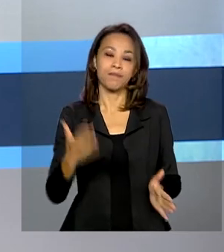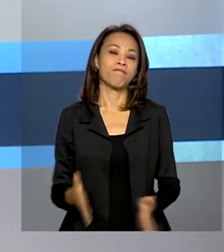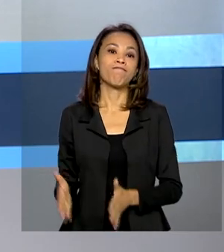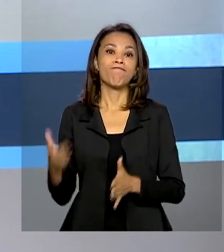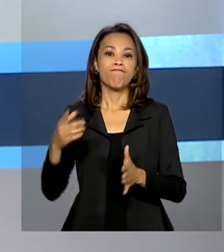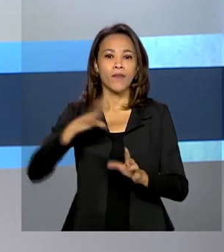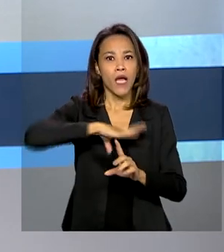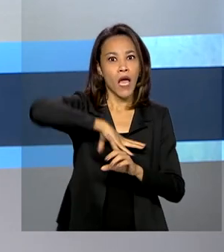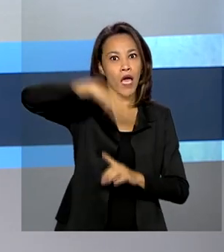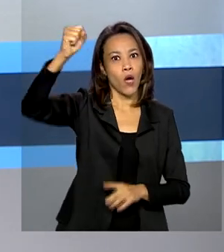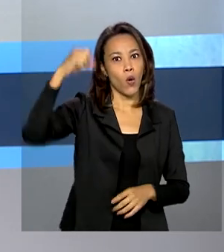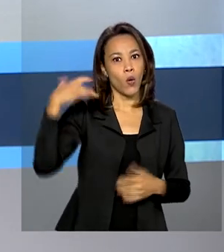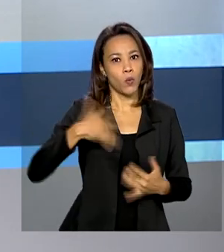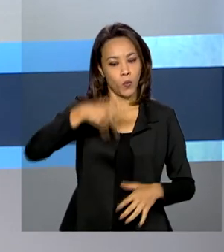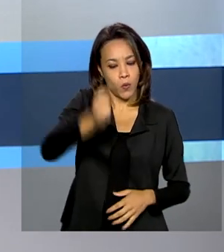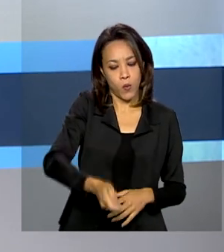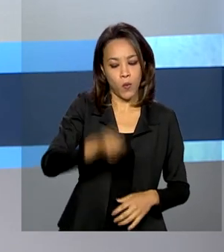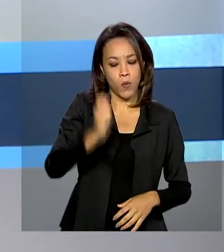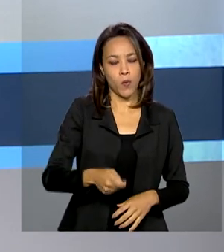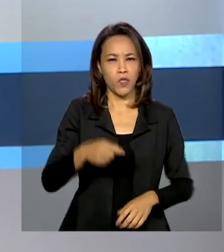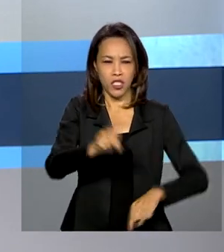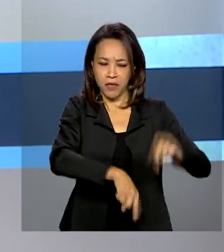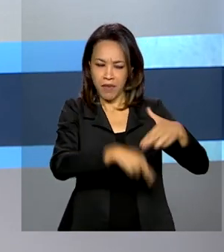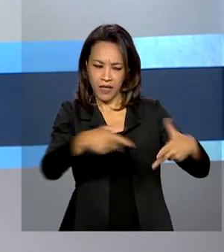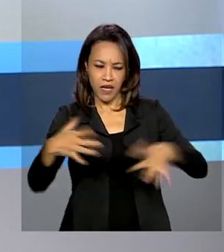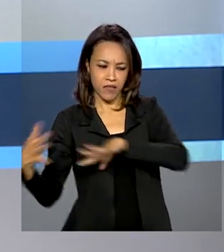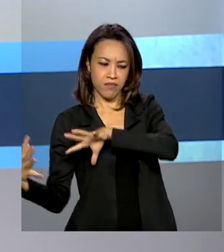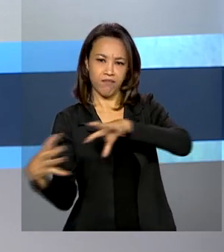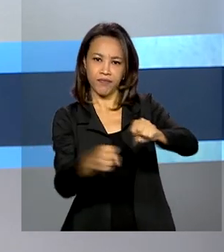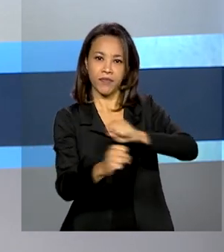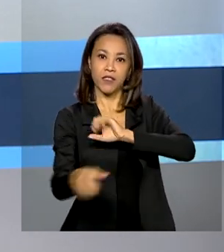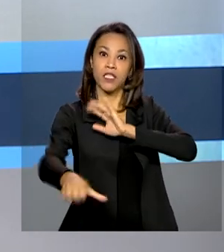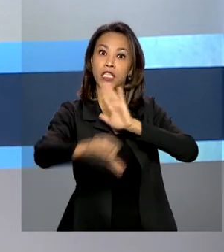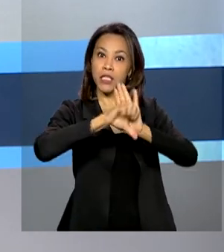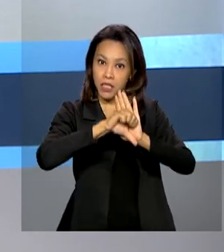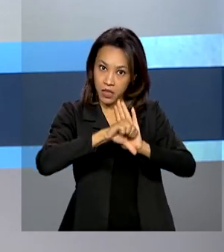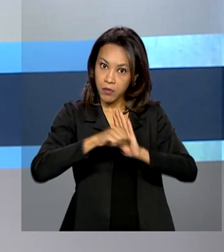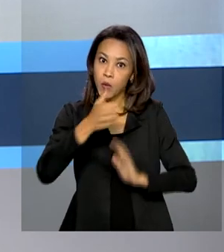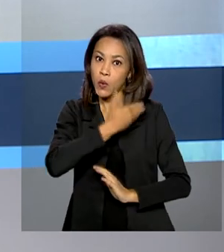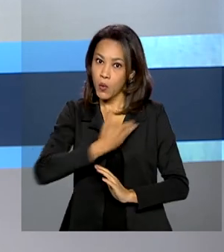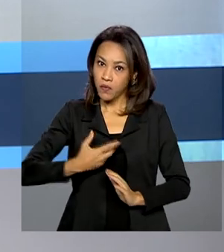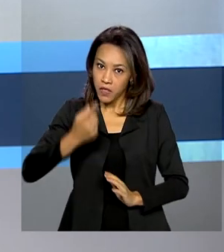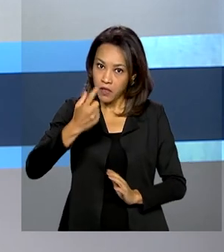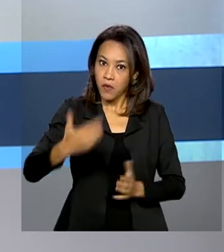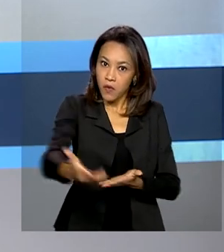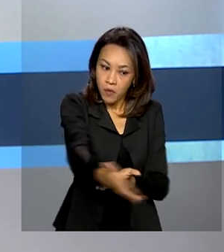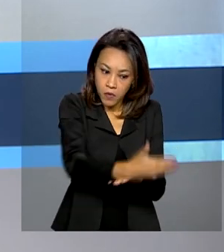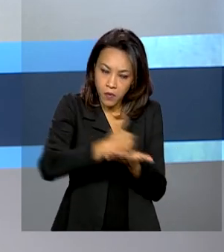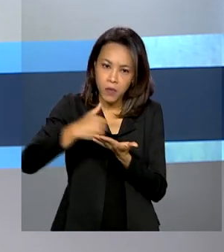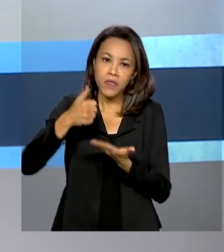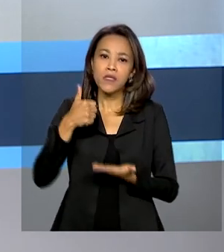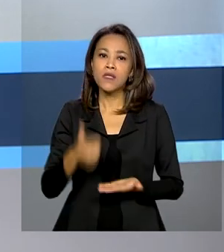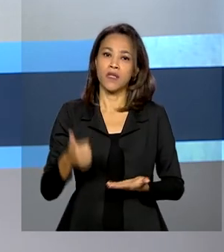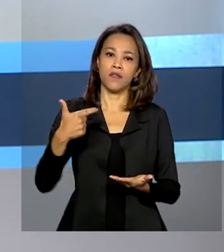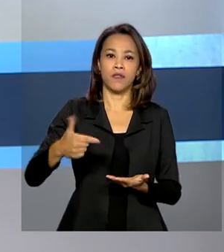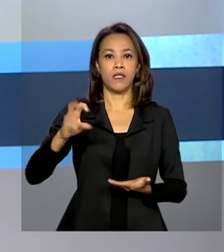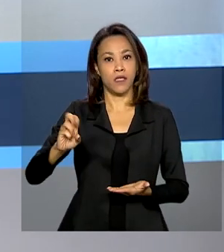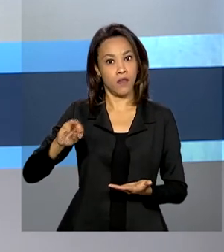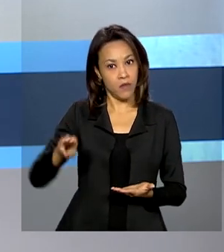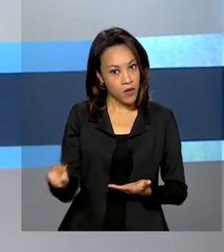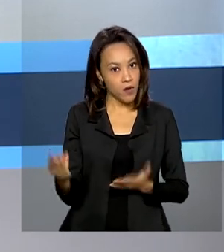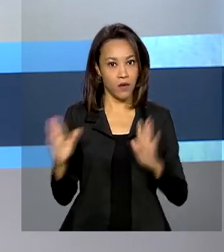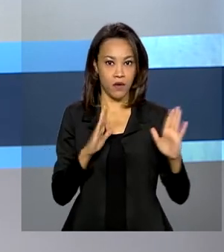Recorde nos leilões de bens apreendidos em crimes no Brasil. O governo arrecadou 125 milhões de reais em